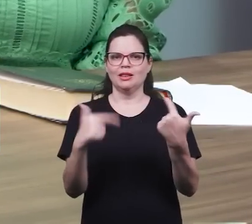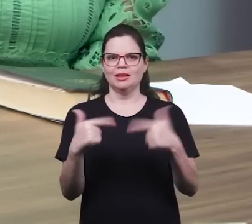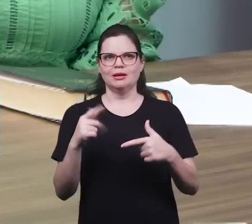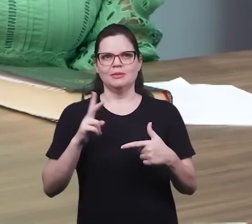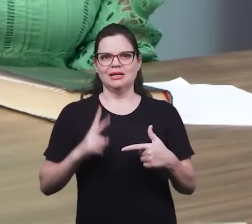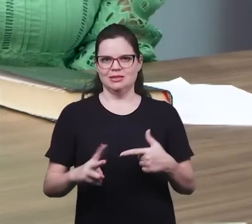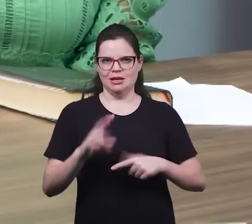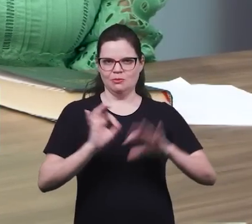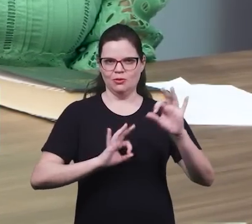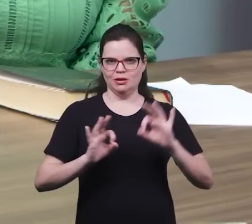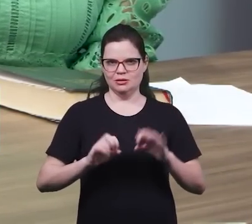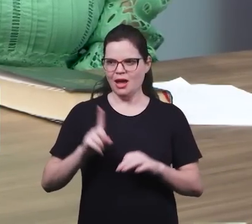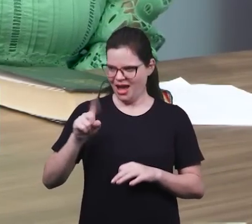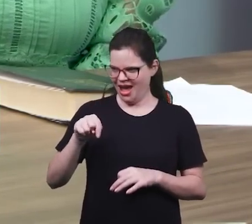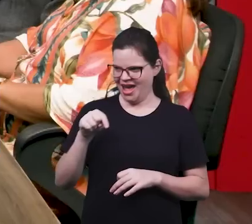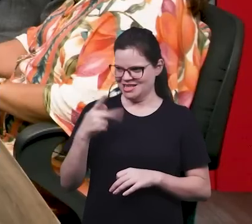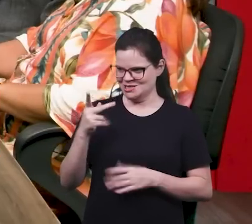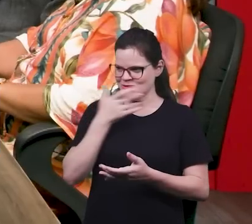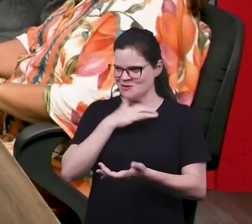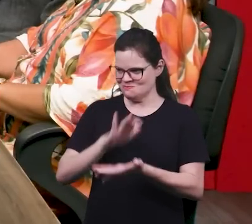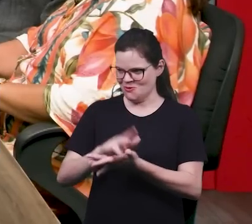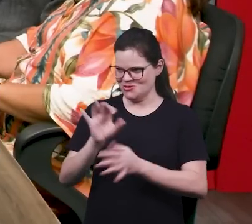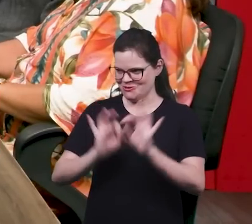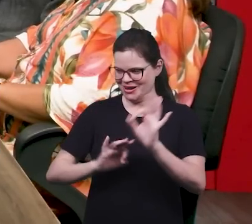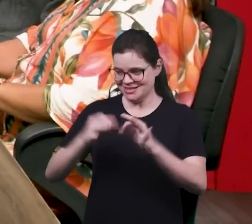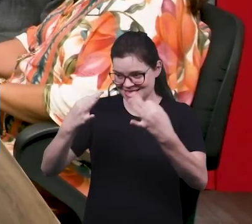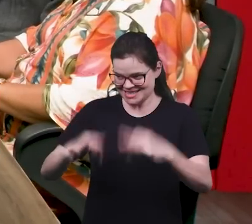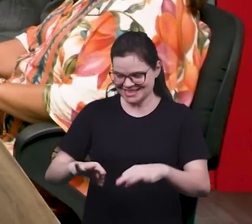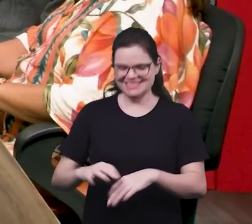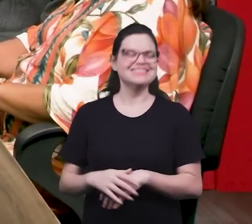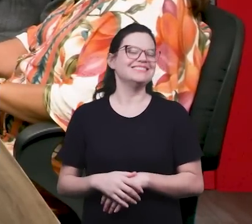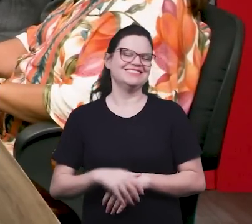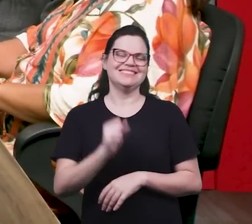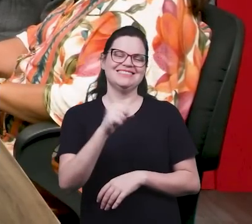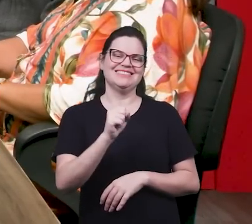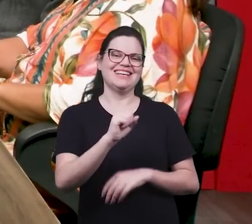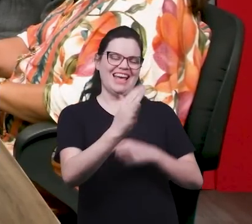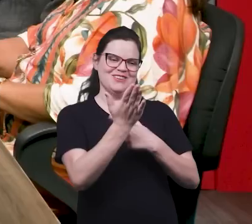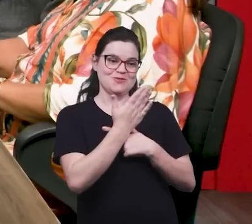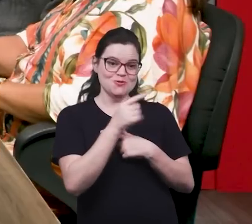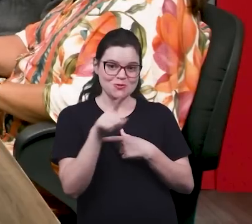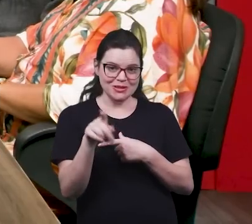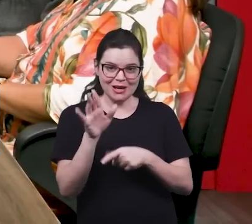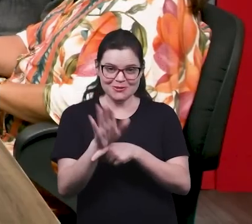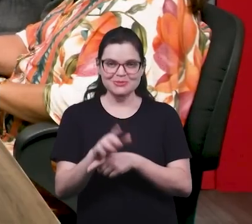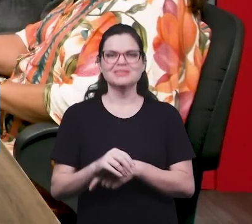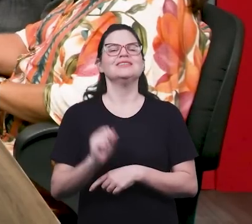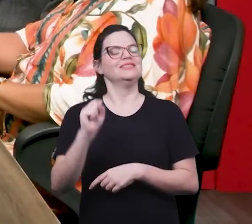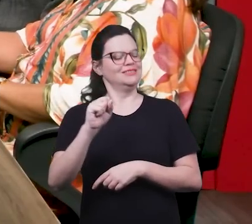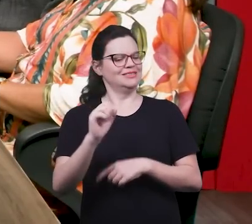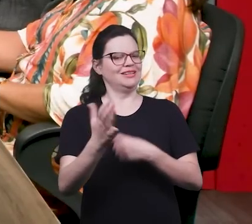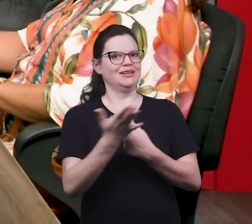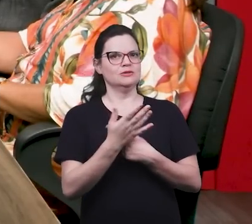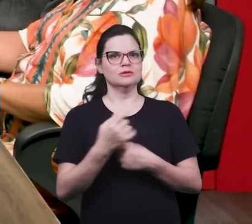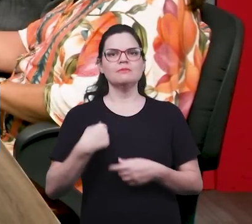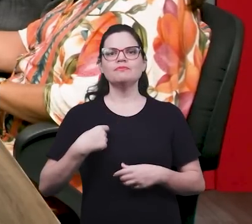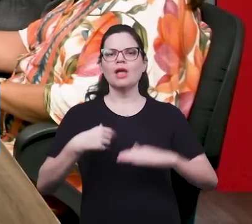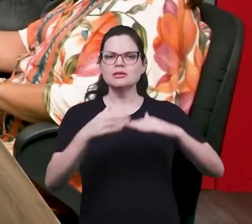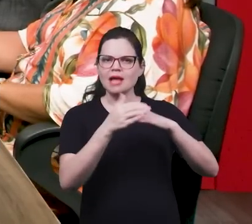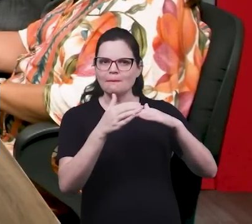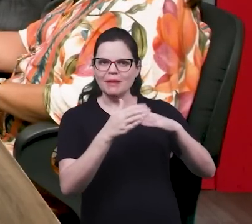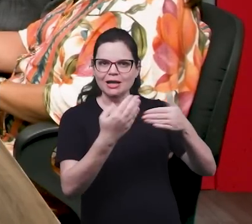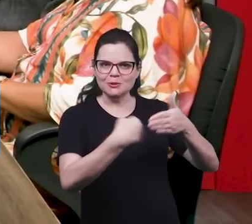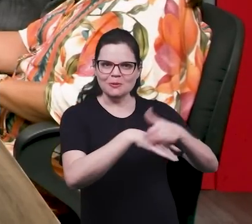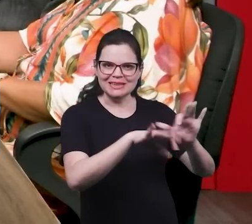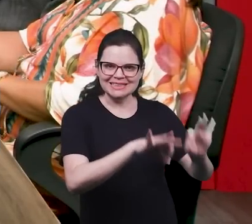organizado mesmo, irmã Célia? Ele é organizada. Organizado? Ajuda a senhora? Tem lugar do sapato, tem o lugar